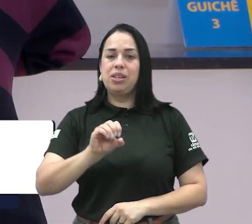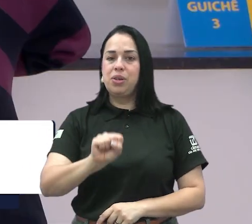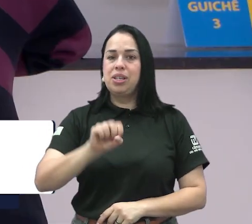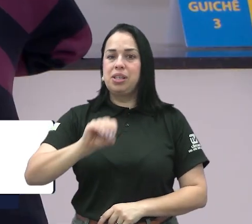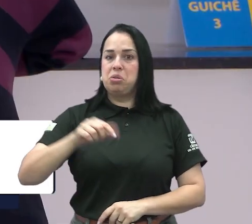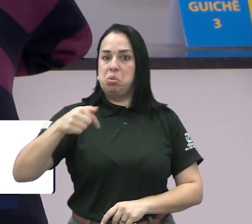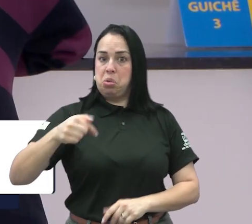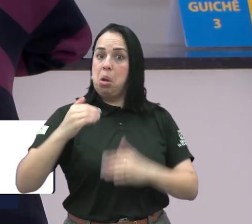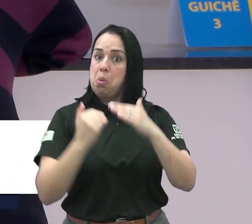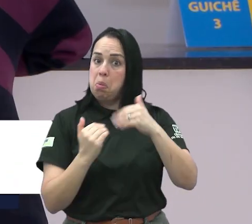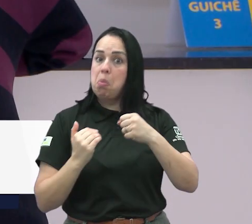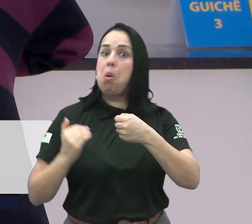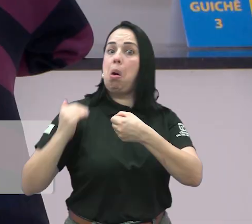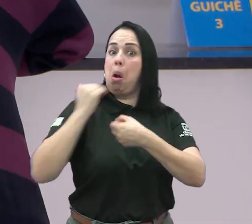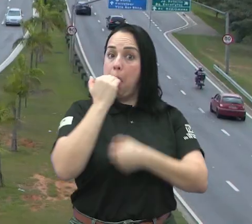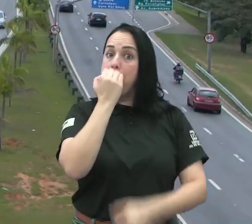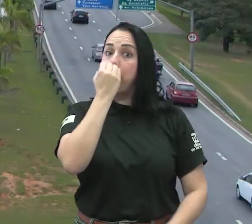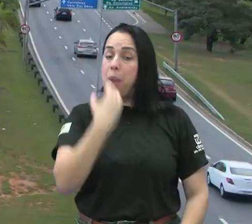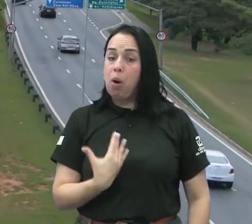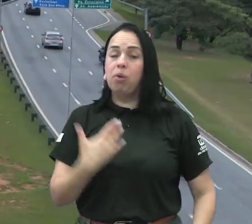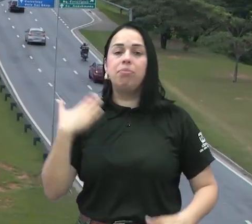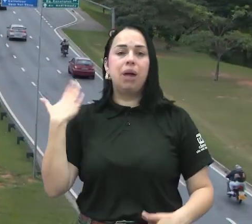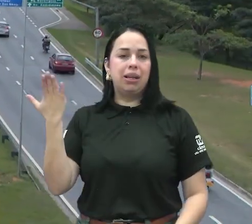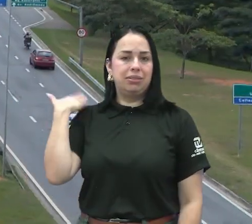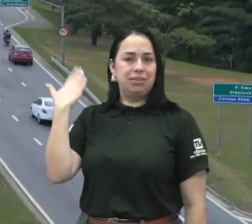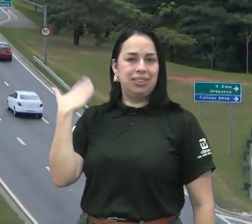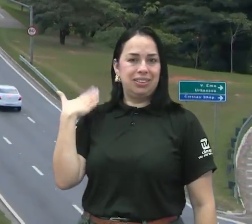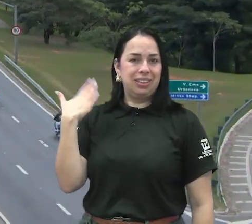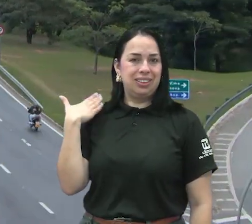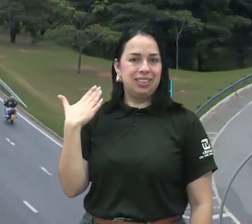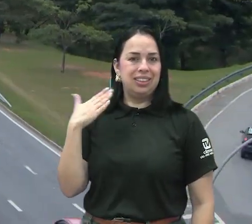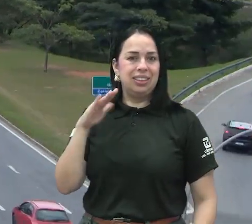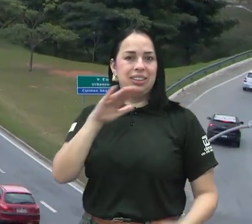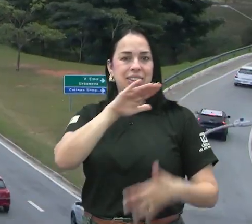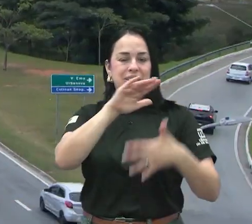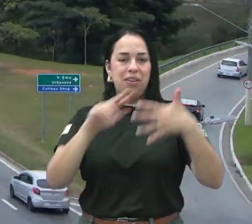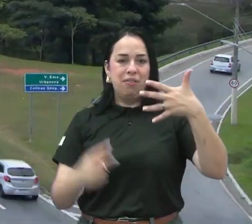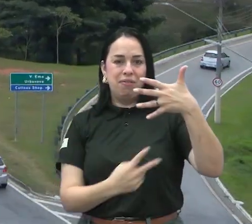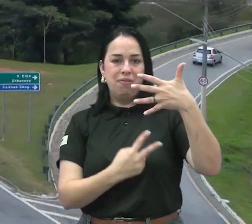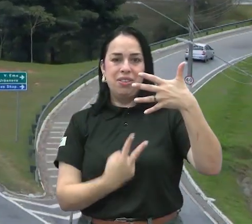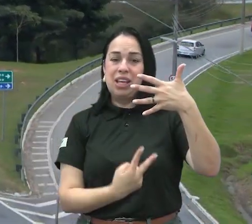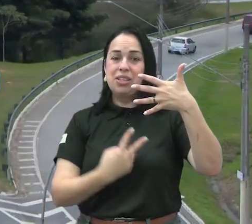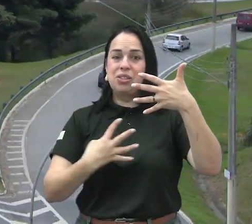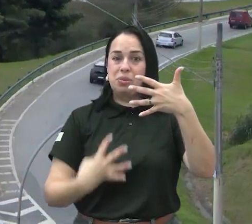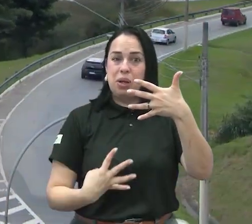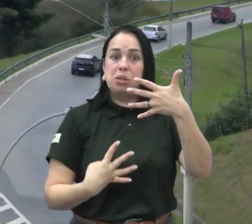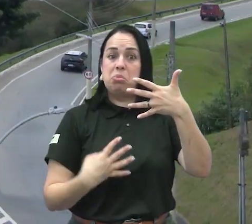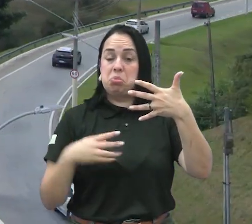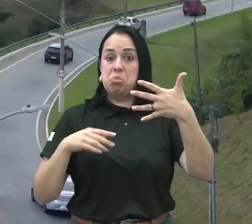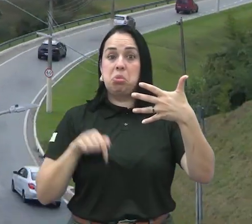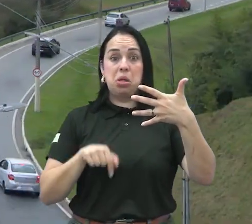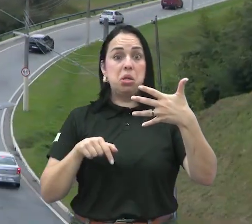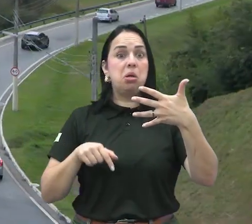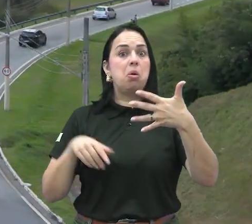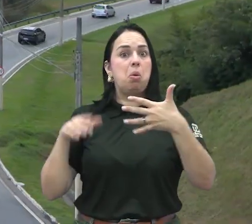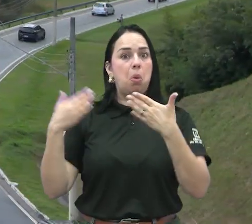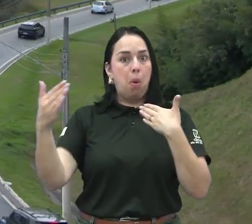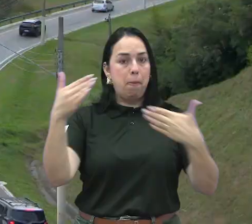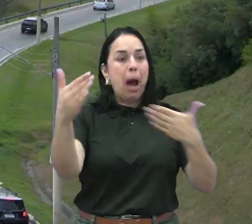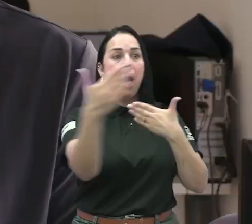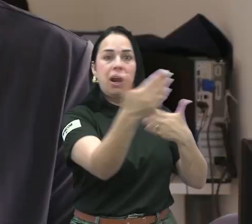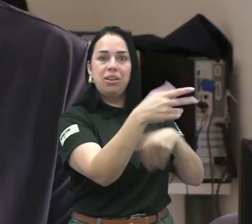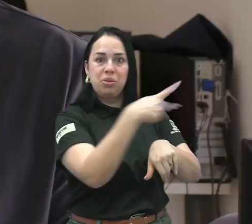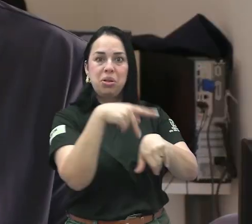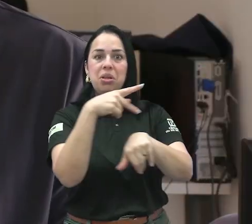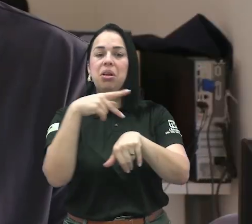0,807, considerado muito alto. Na ocasião, a cidade tinha o 24º melhor IDH do